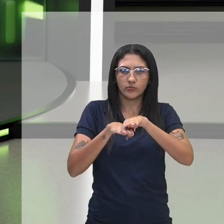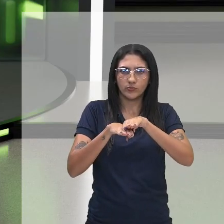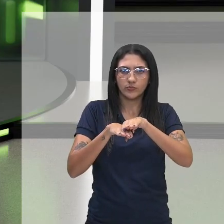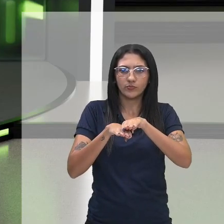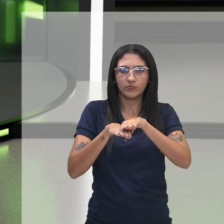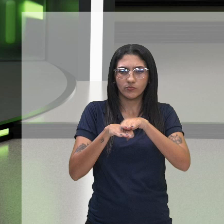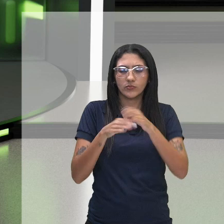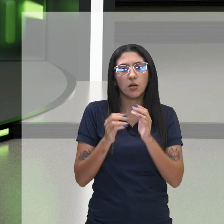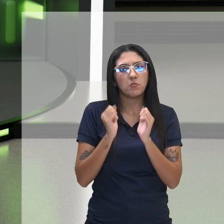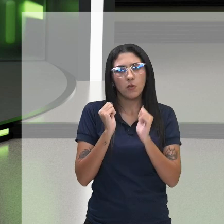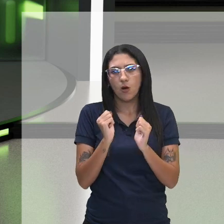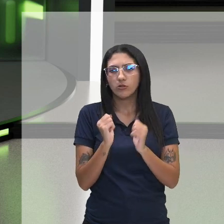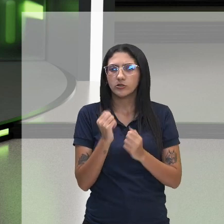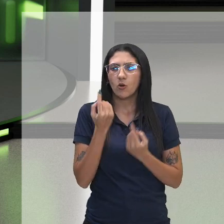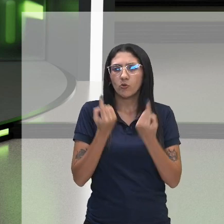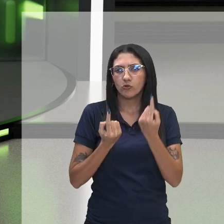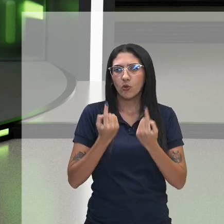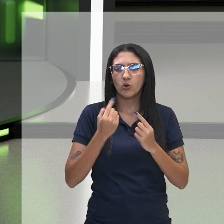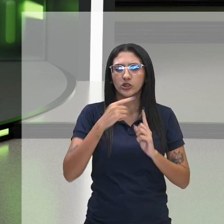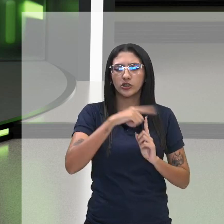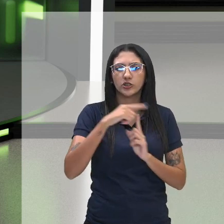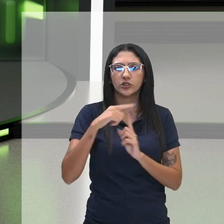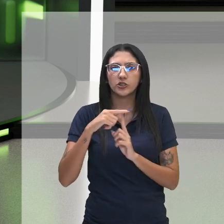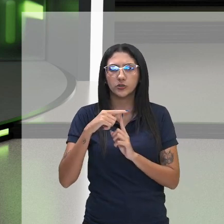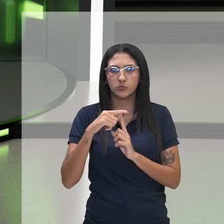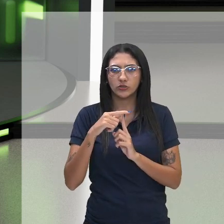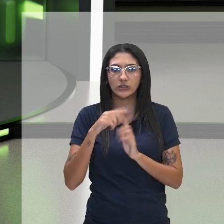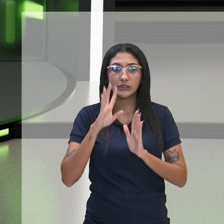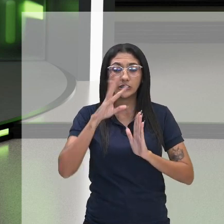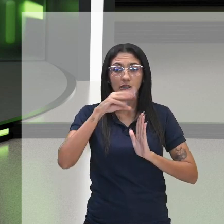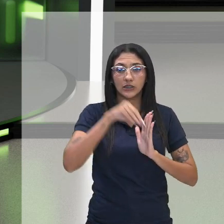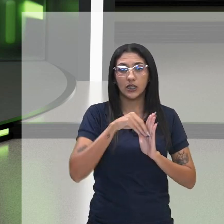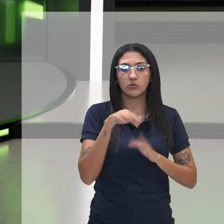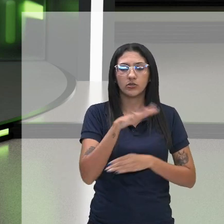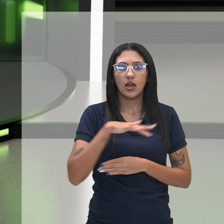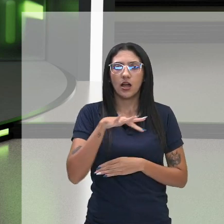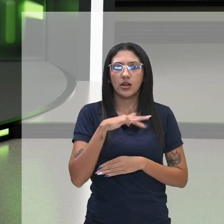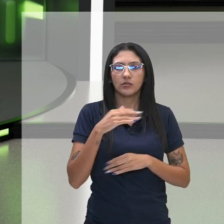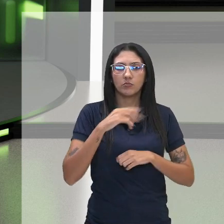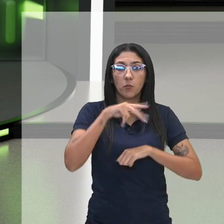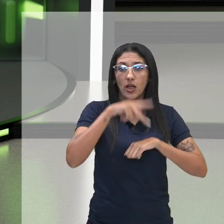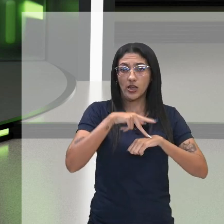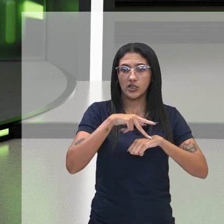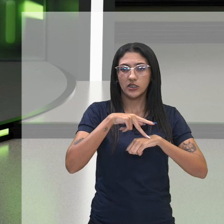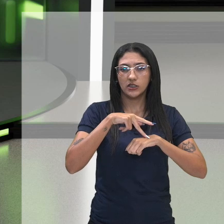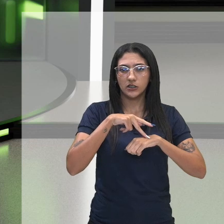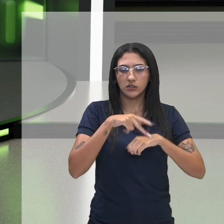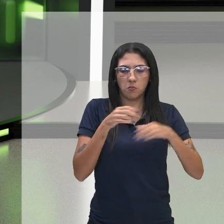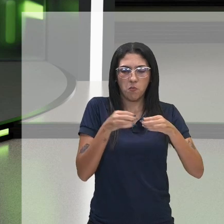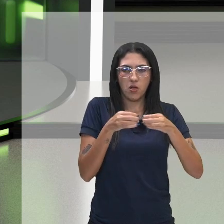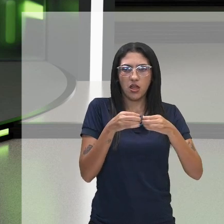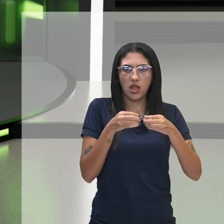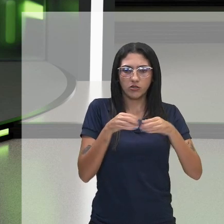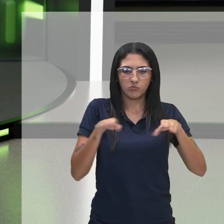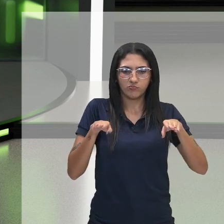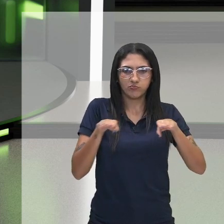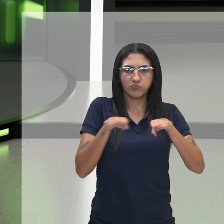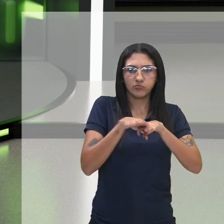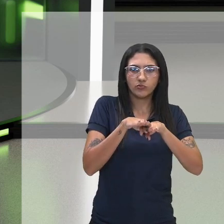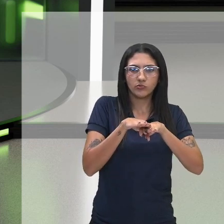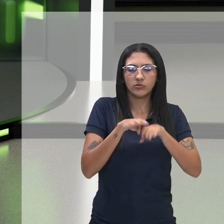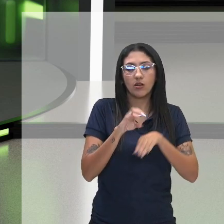continental com continental. Nesse caso, os terremotos são bem mais graves, tá? Quando são duas placas continentais. Pode